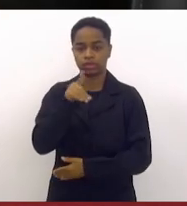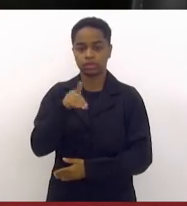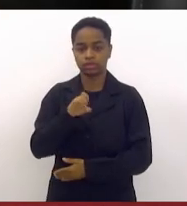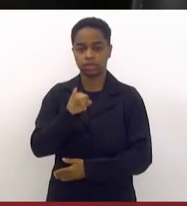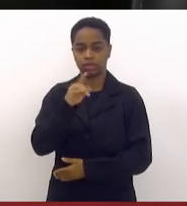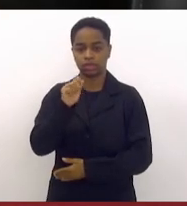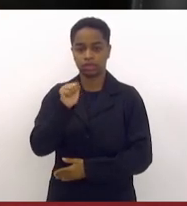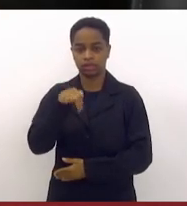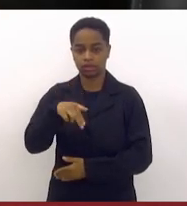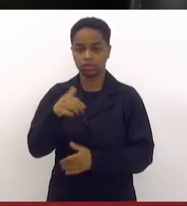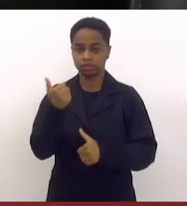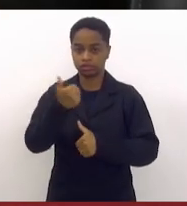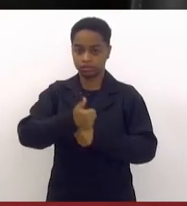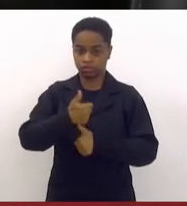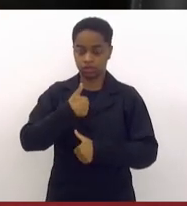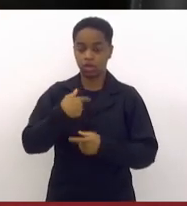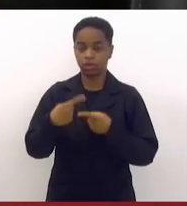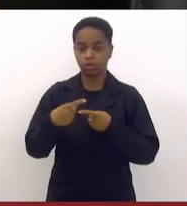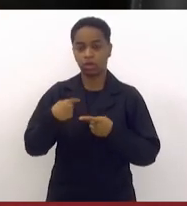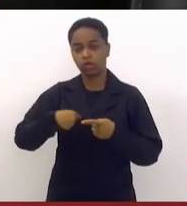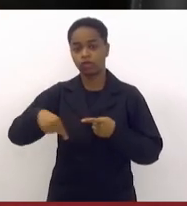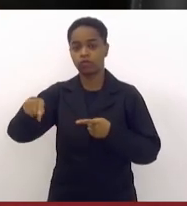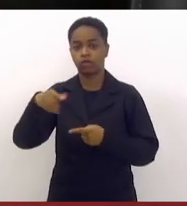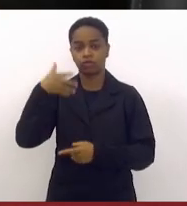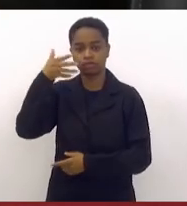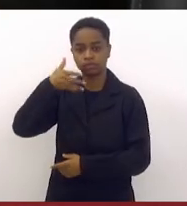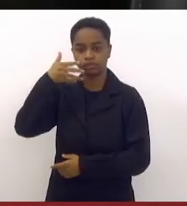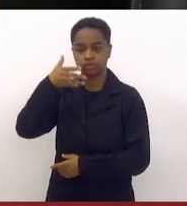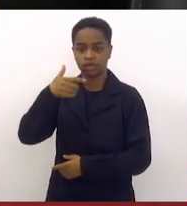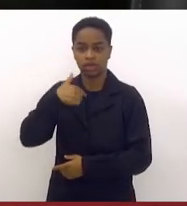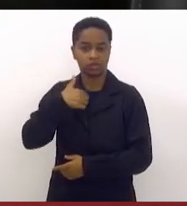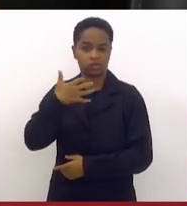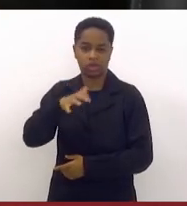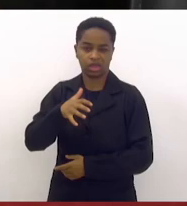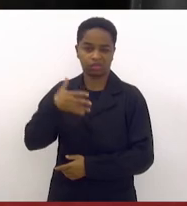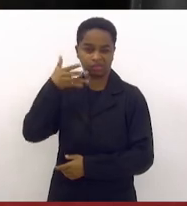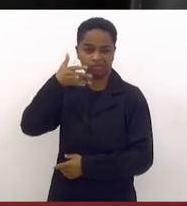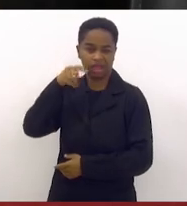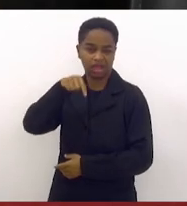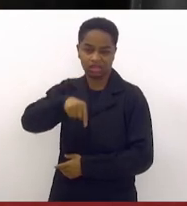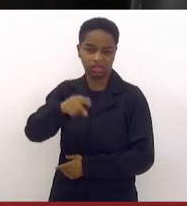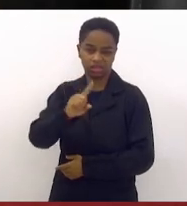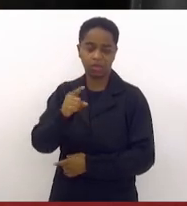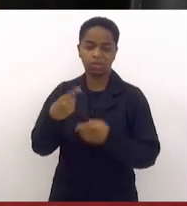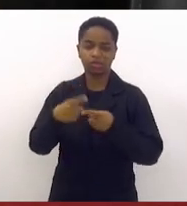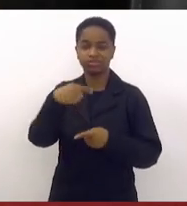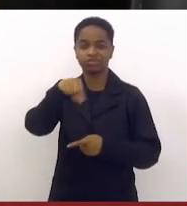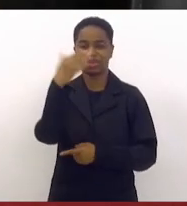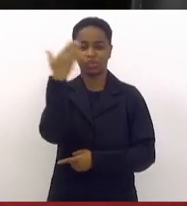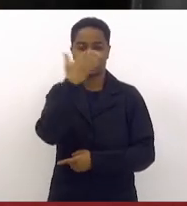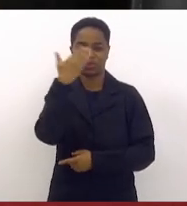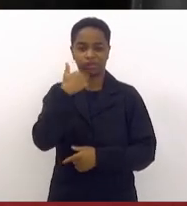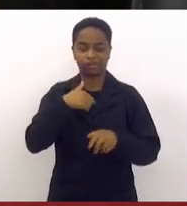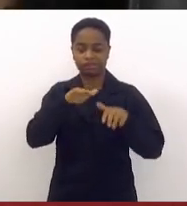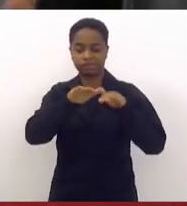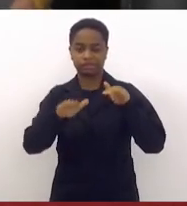no meu lugar enquanto eu vou ali fazer o uso da fala porque eu não vou fazer a fala daqui porque senão ninguém nem vai me